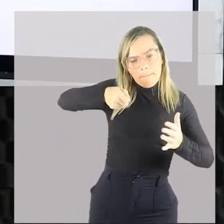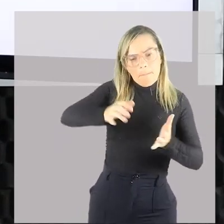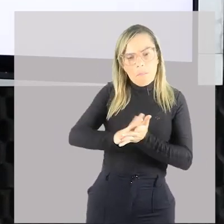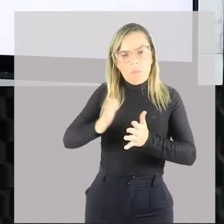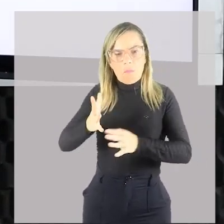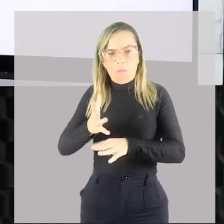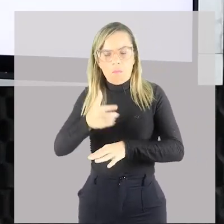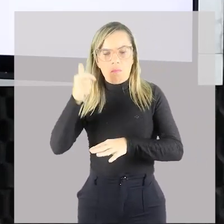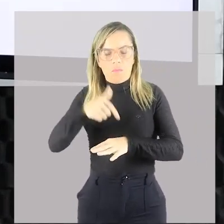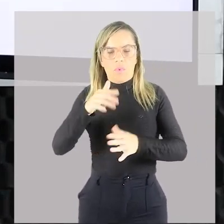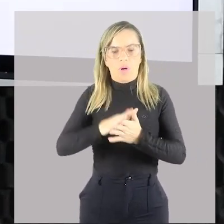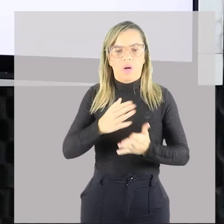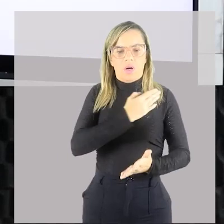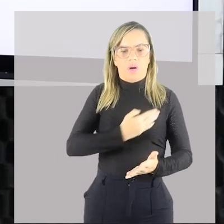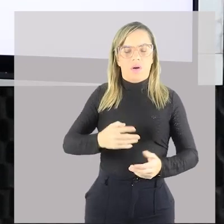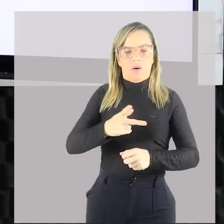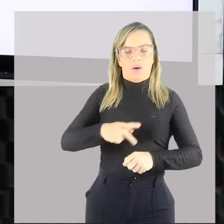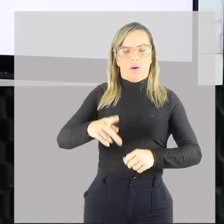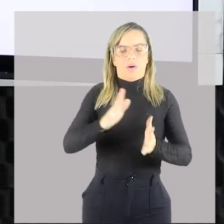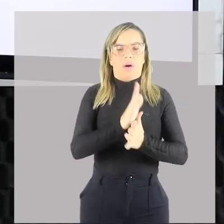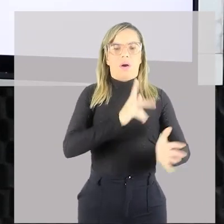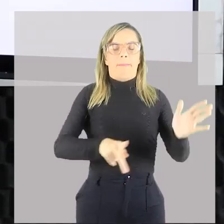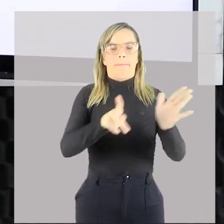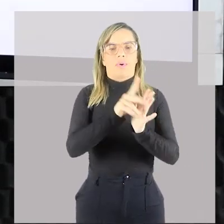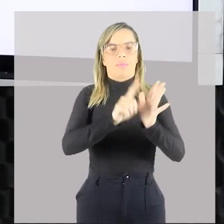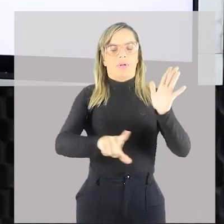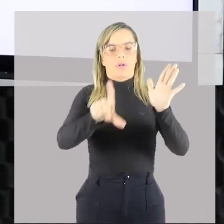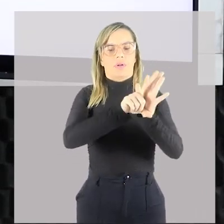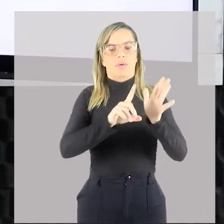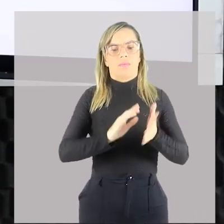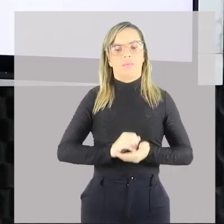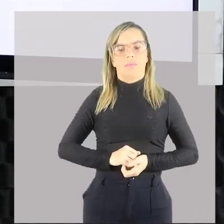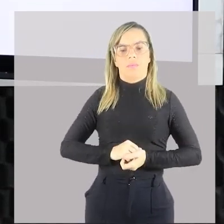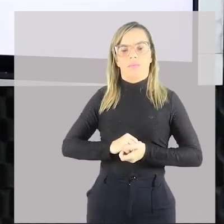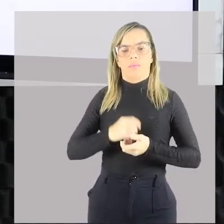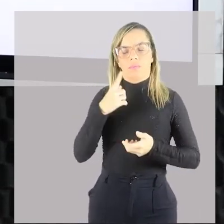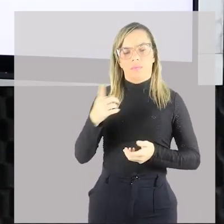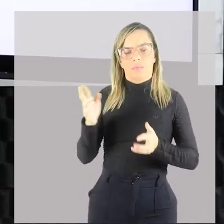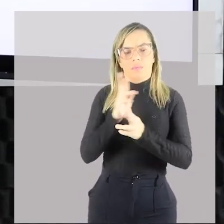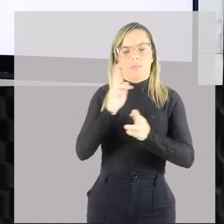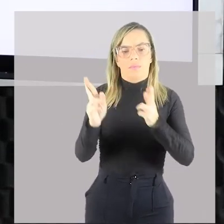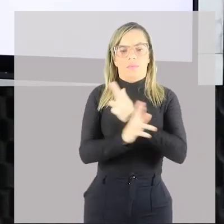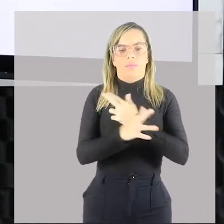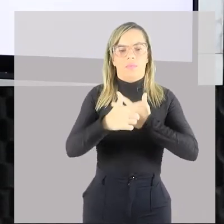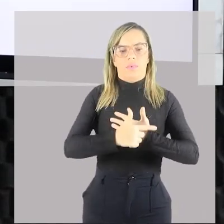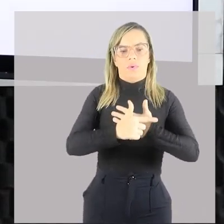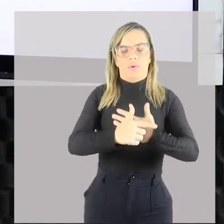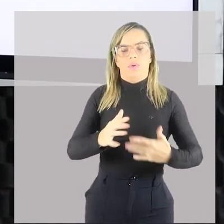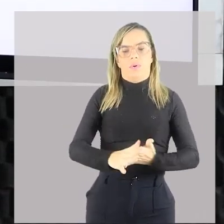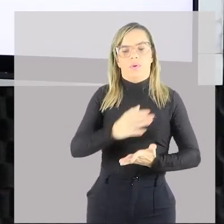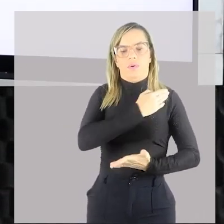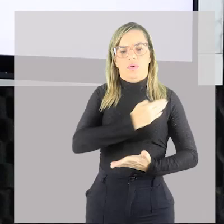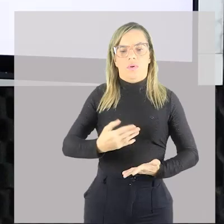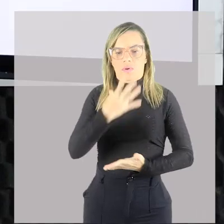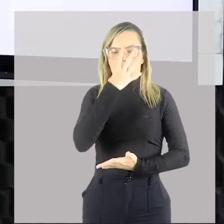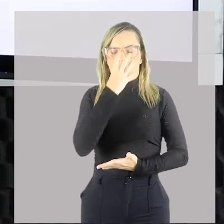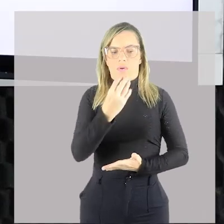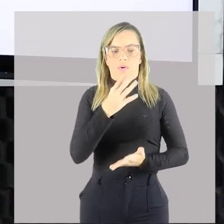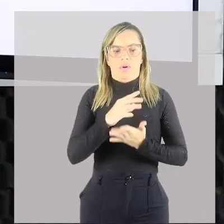pelo governante, ele é a própria lei. Tá? Em relação ao papel do Estado, Hobbes considera que